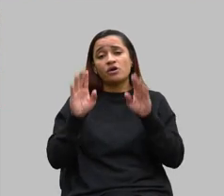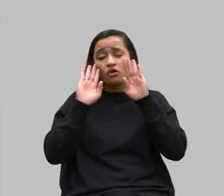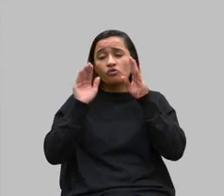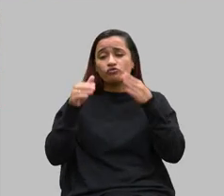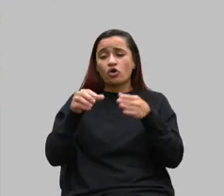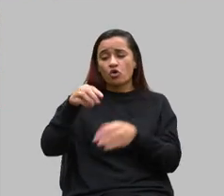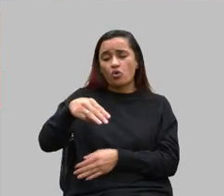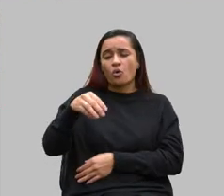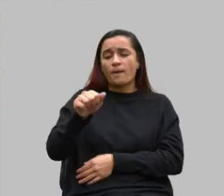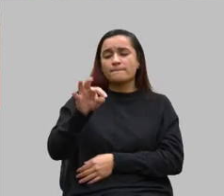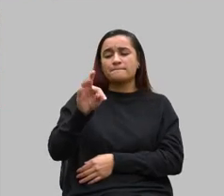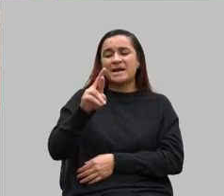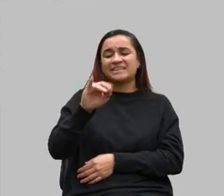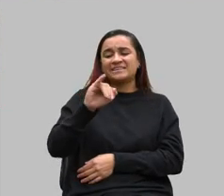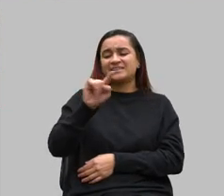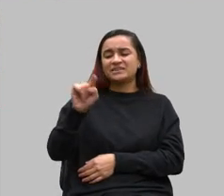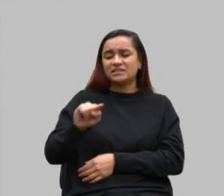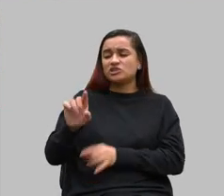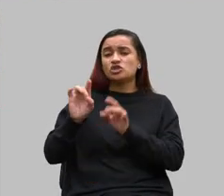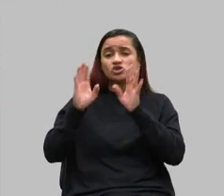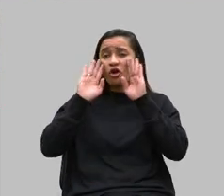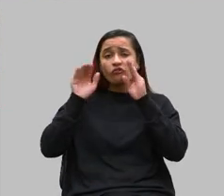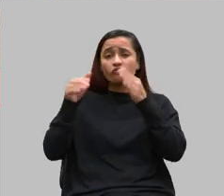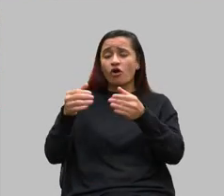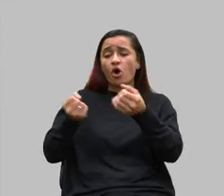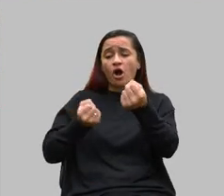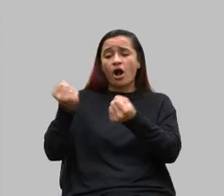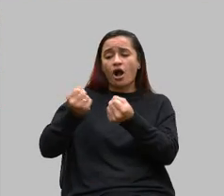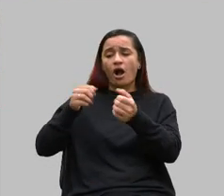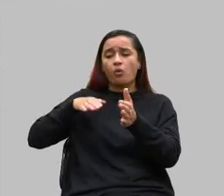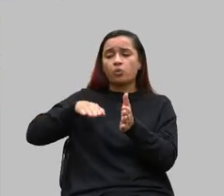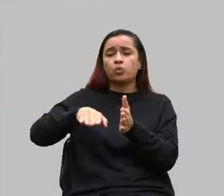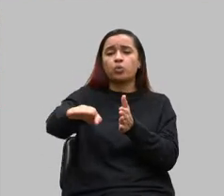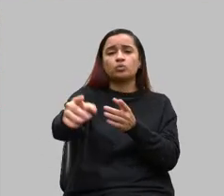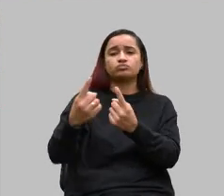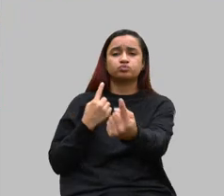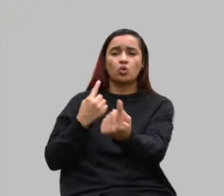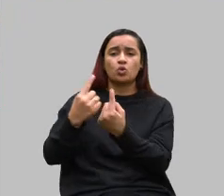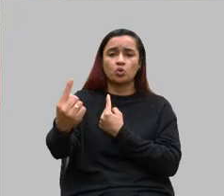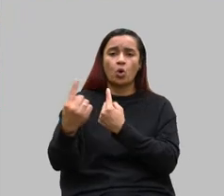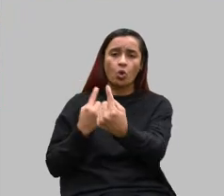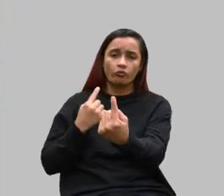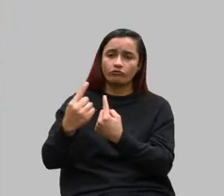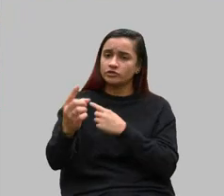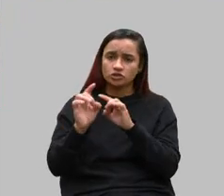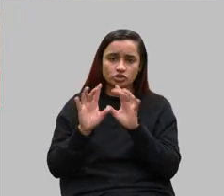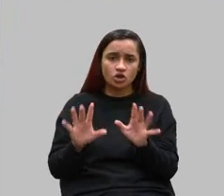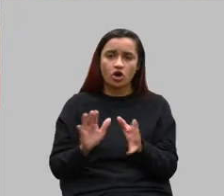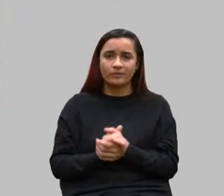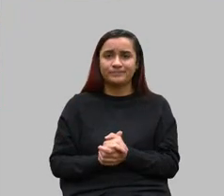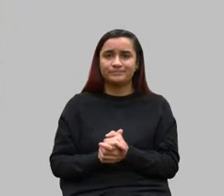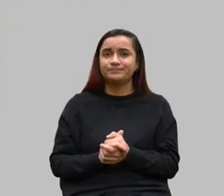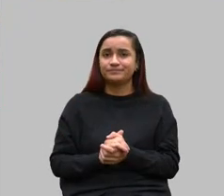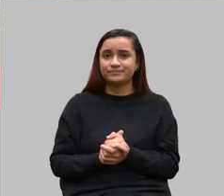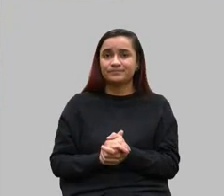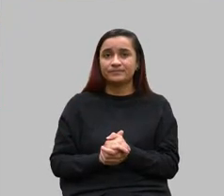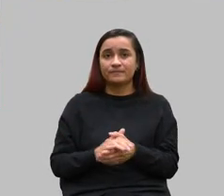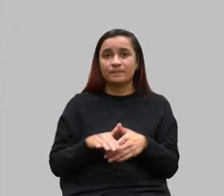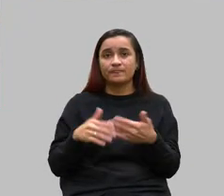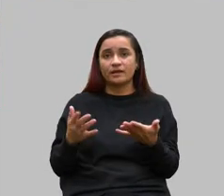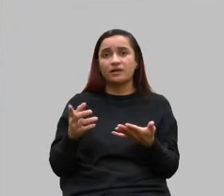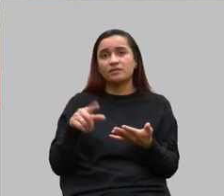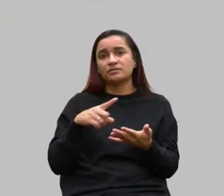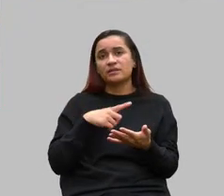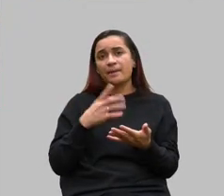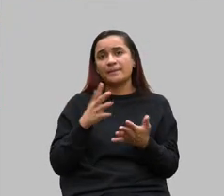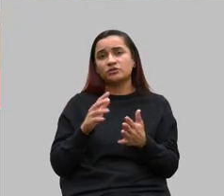as rodovias praticamente né Nós temos uma participação aí do modol Ferroviário de os números variam aí 15 20